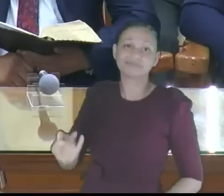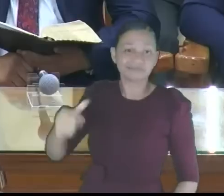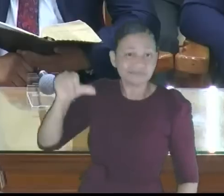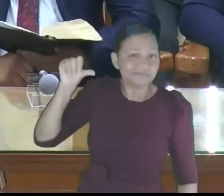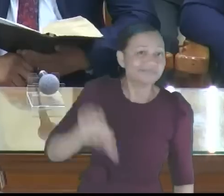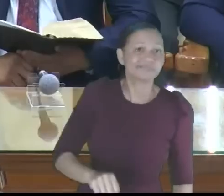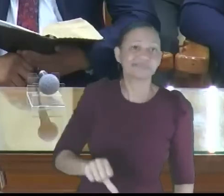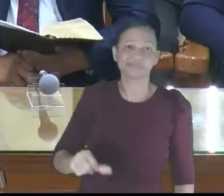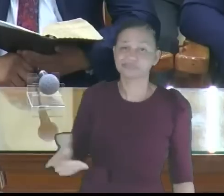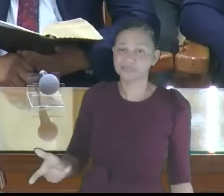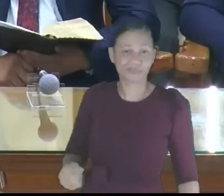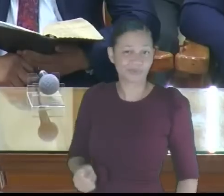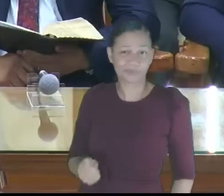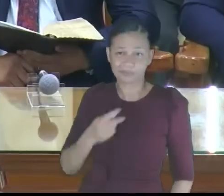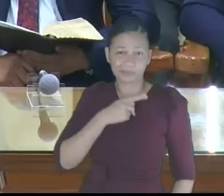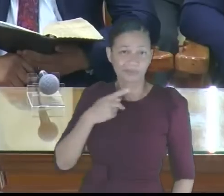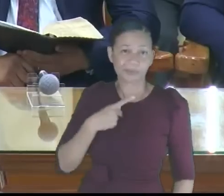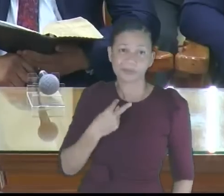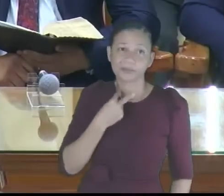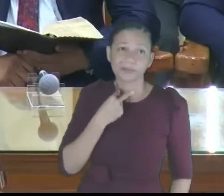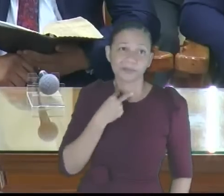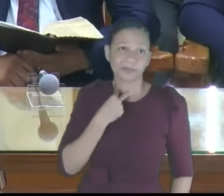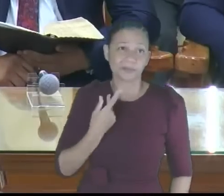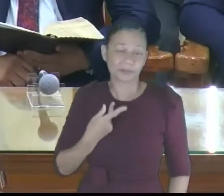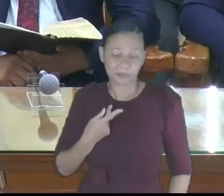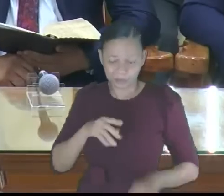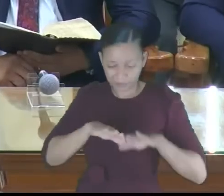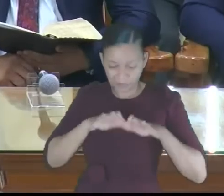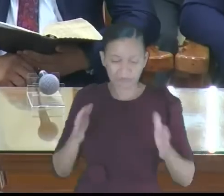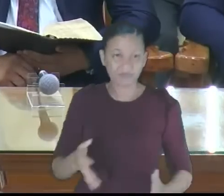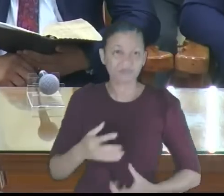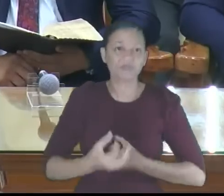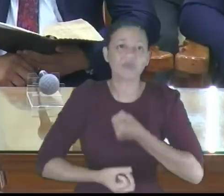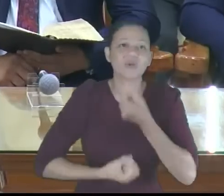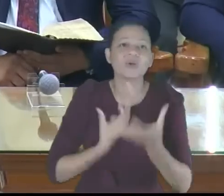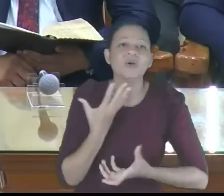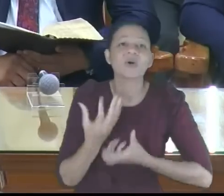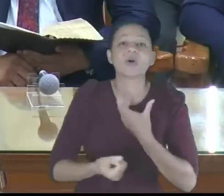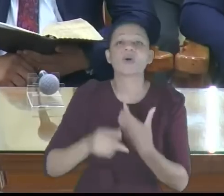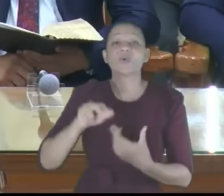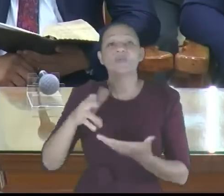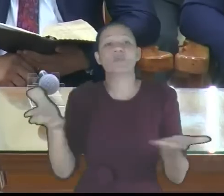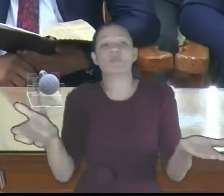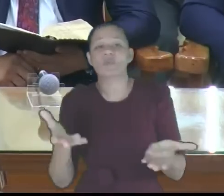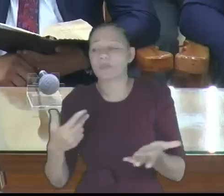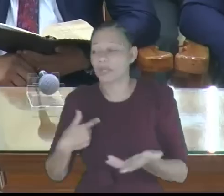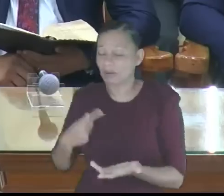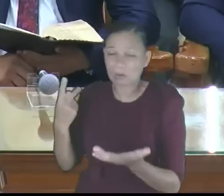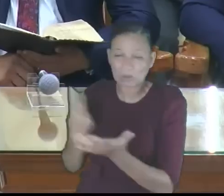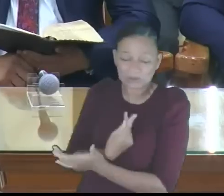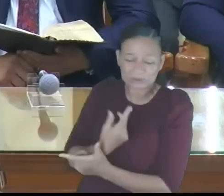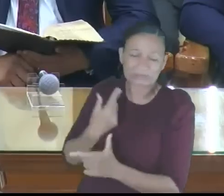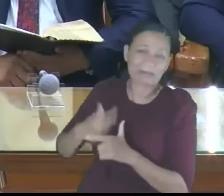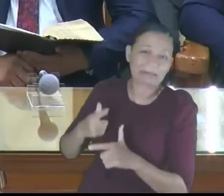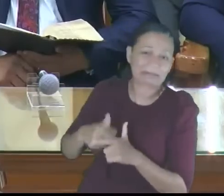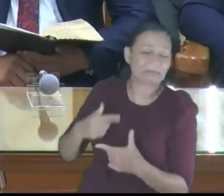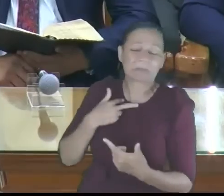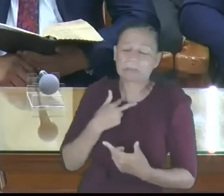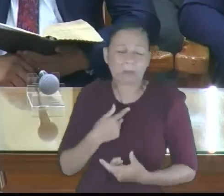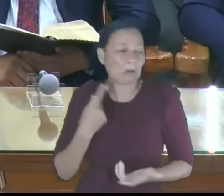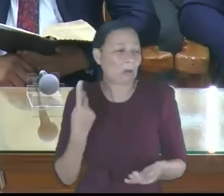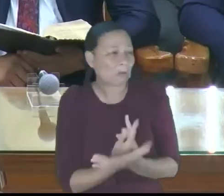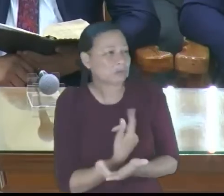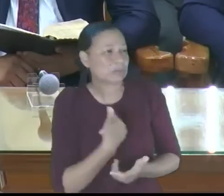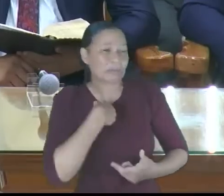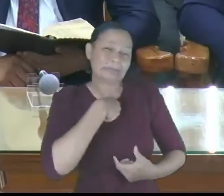pode dizer. O pastor não pode chegar no púlpito e contar: olha, irmão, hoje eu passei isso, hoje eu passei aquilo,